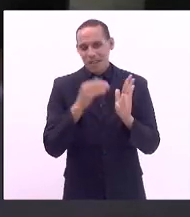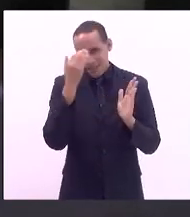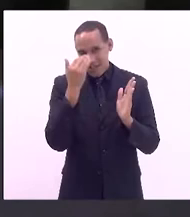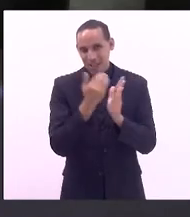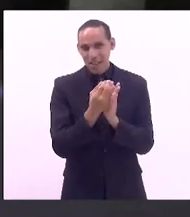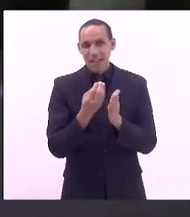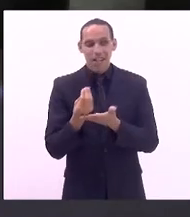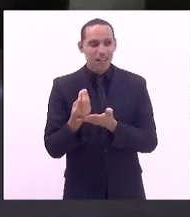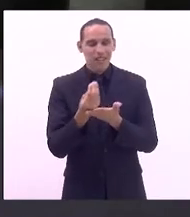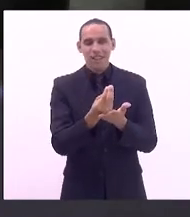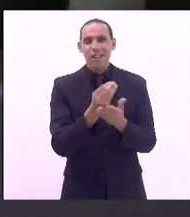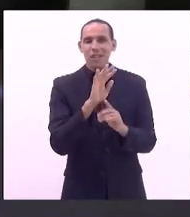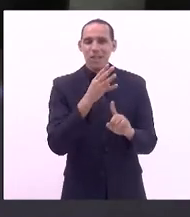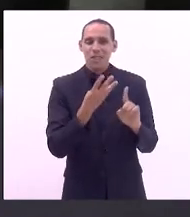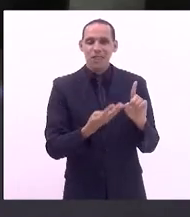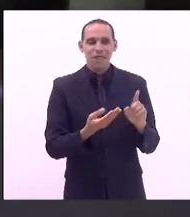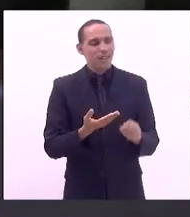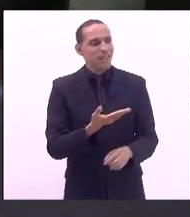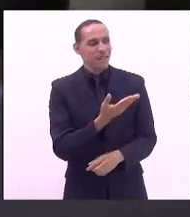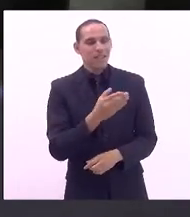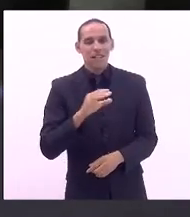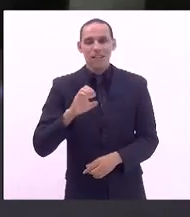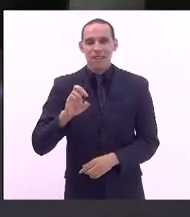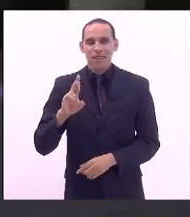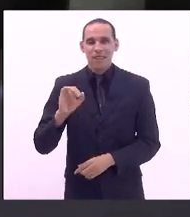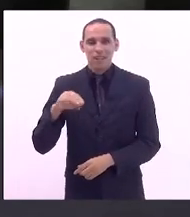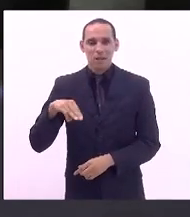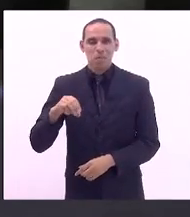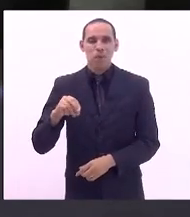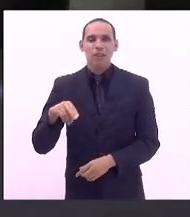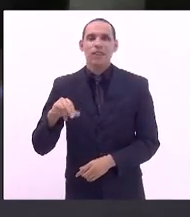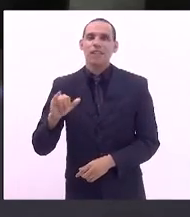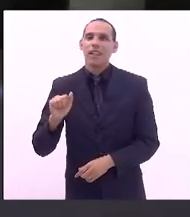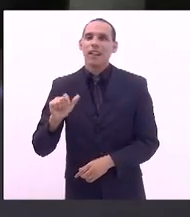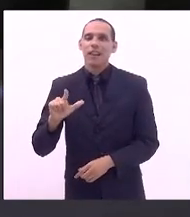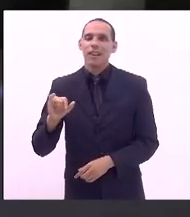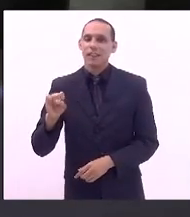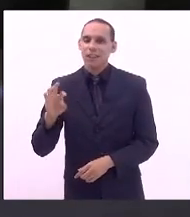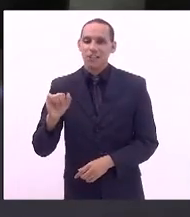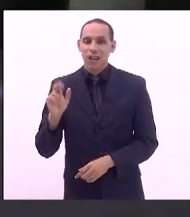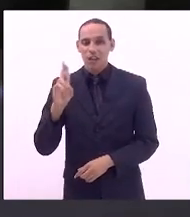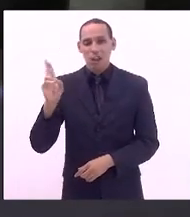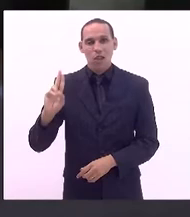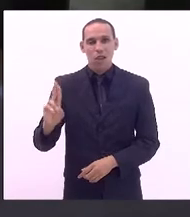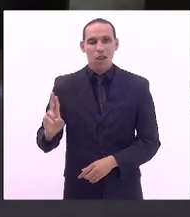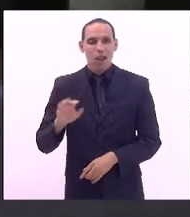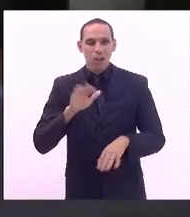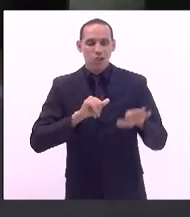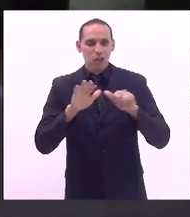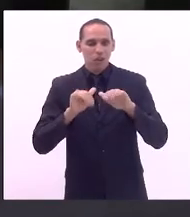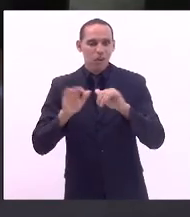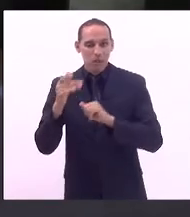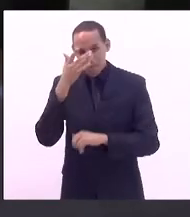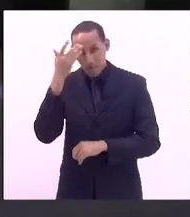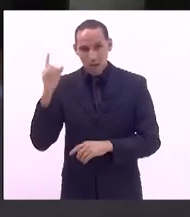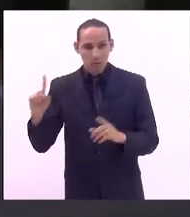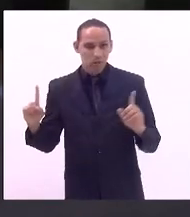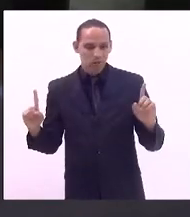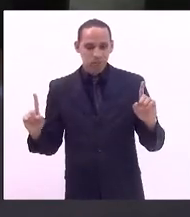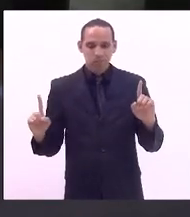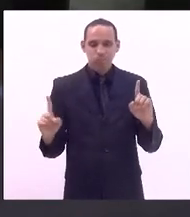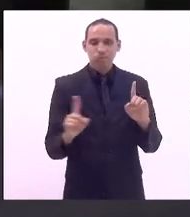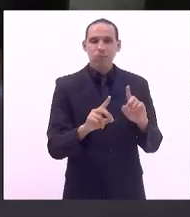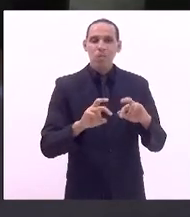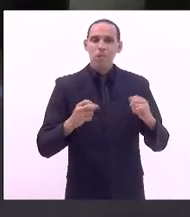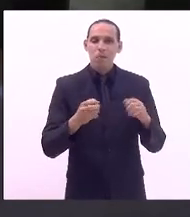homenagens passa a palavra ao cerimonialista que fará a chamada nominal dos agraciados e esse deverão dirigir-se ao centro